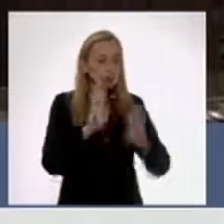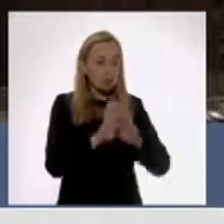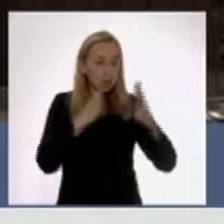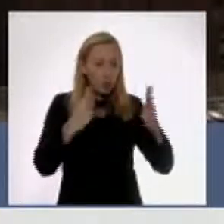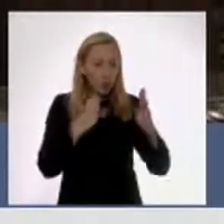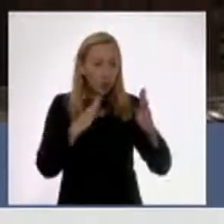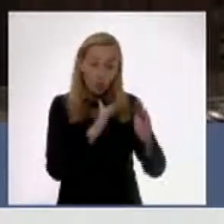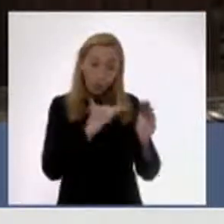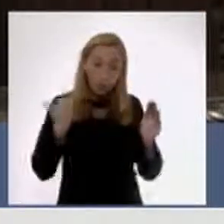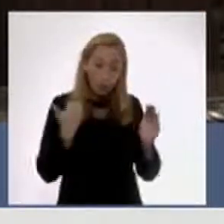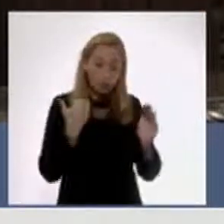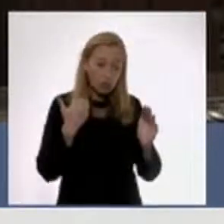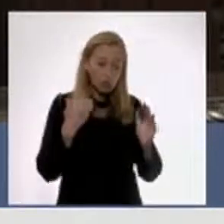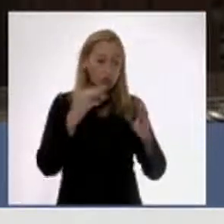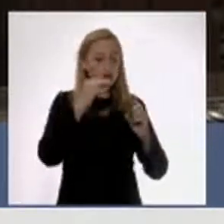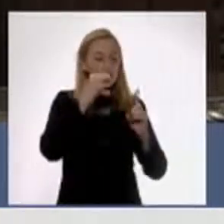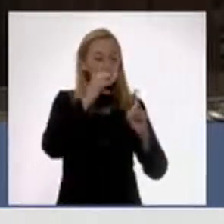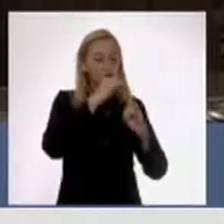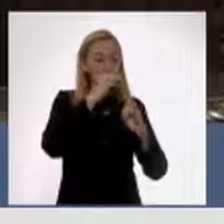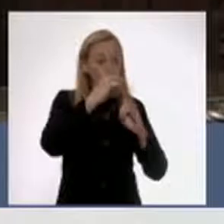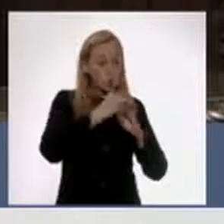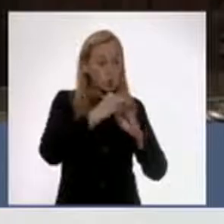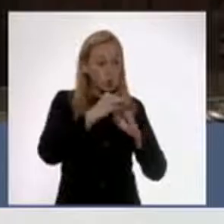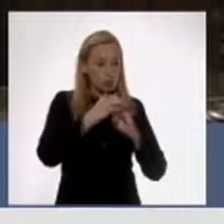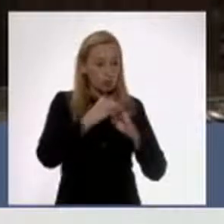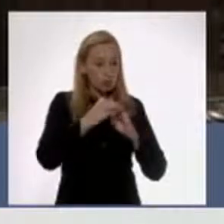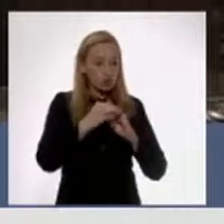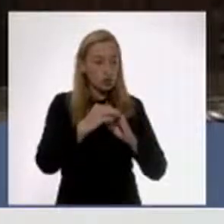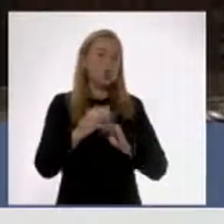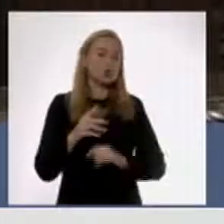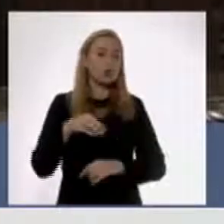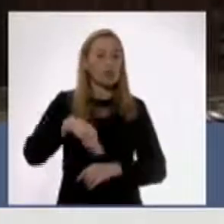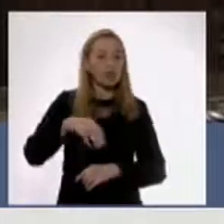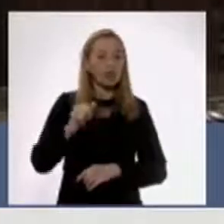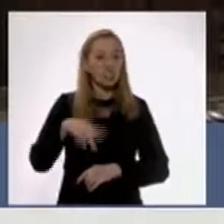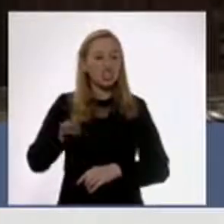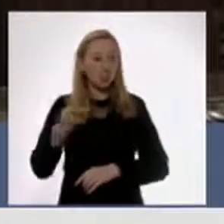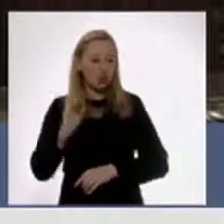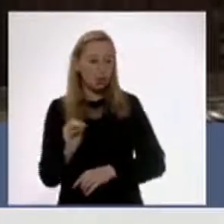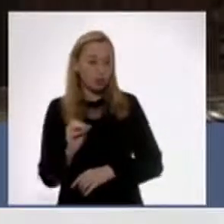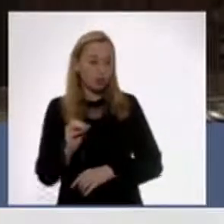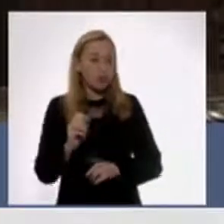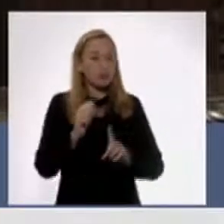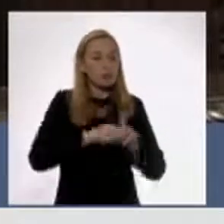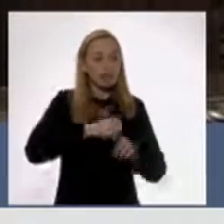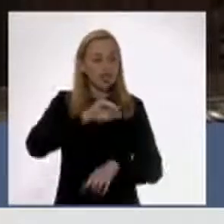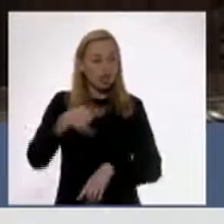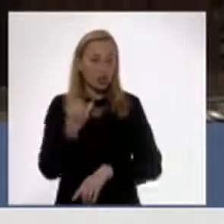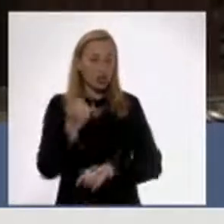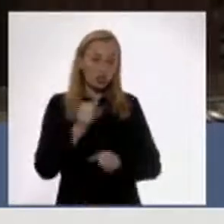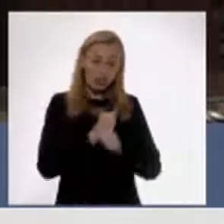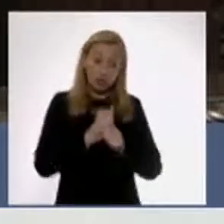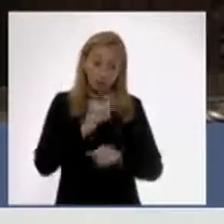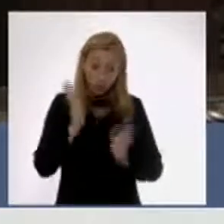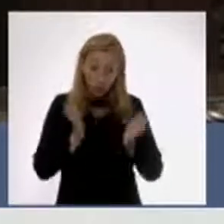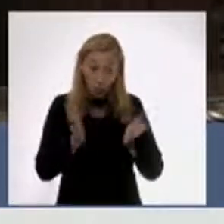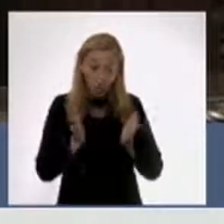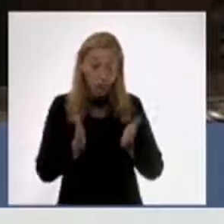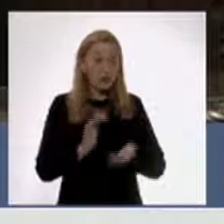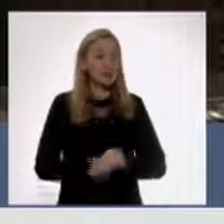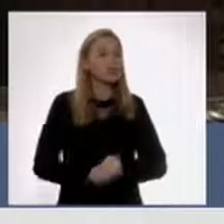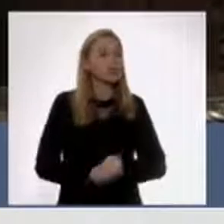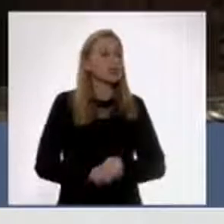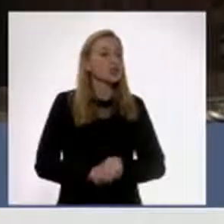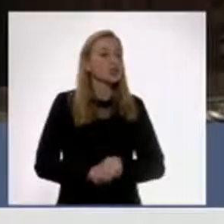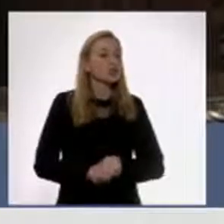assassinado, porteiro da Fiocruz, assassinado em Manguinhos, em janeiro desse ano, a constatação